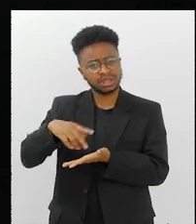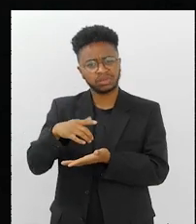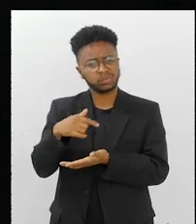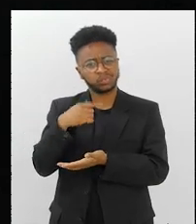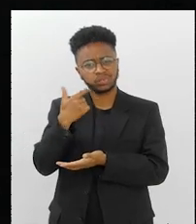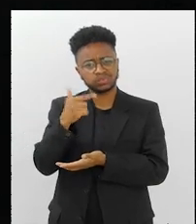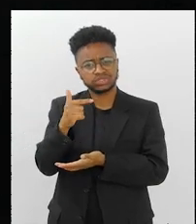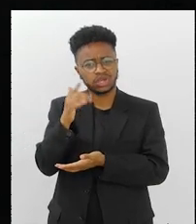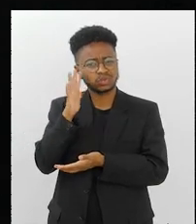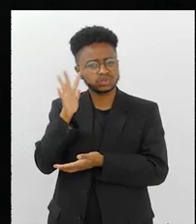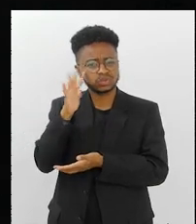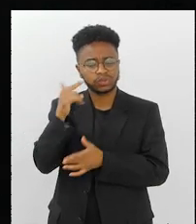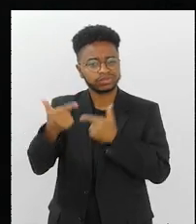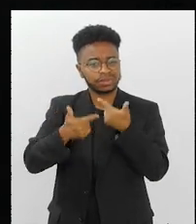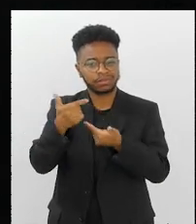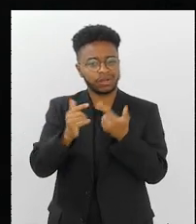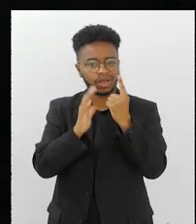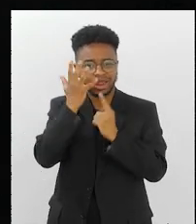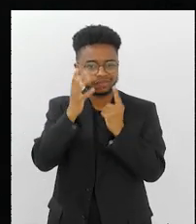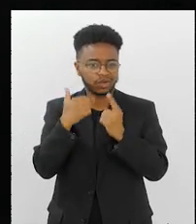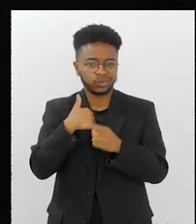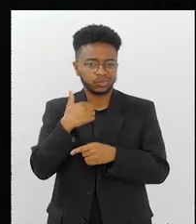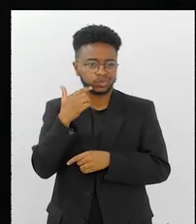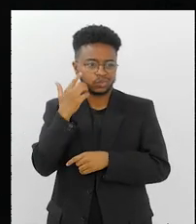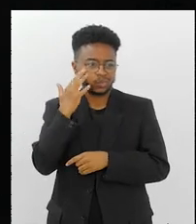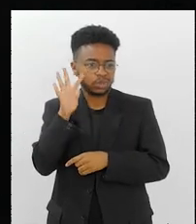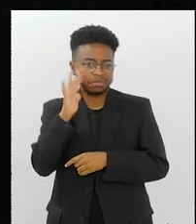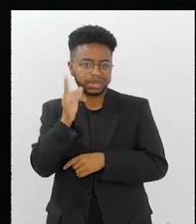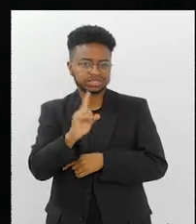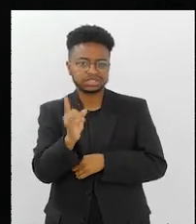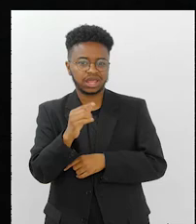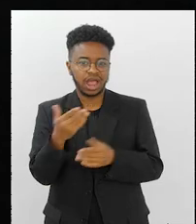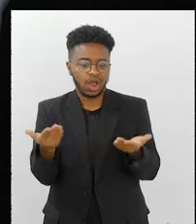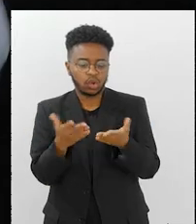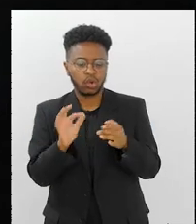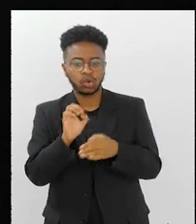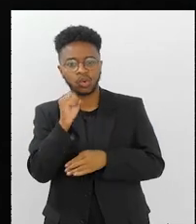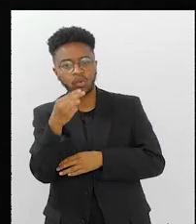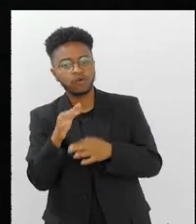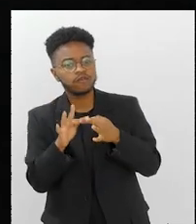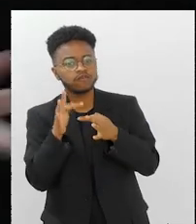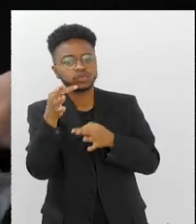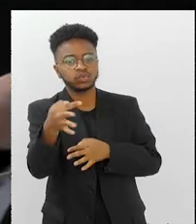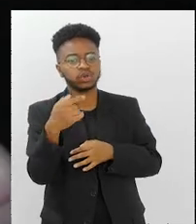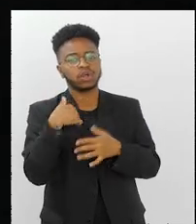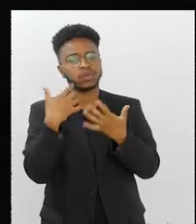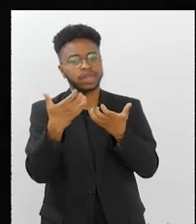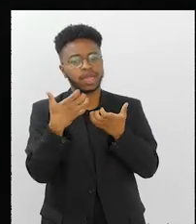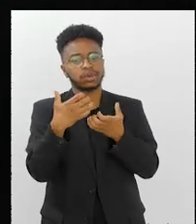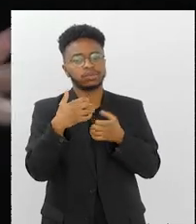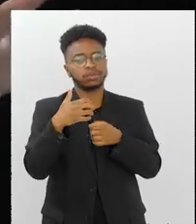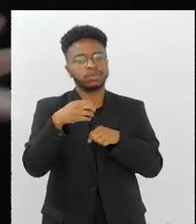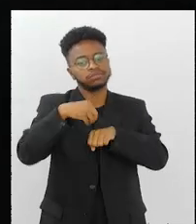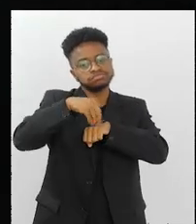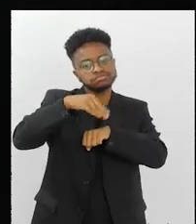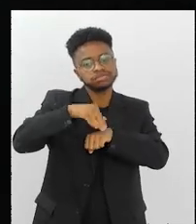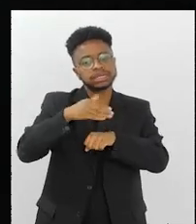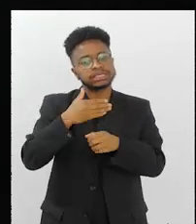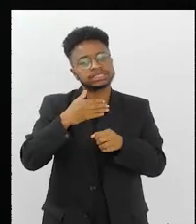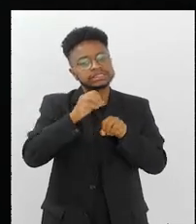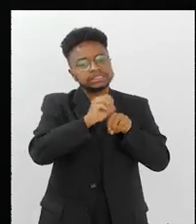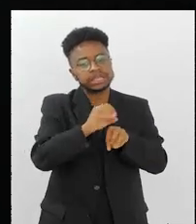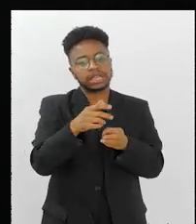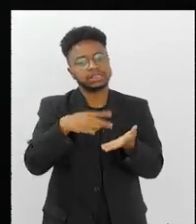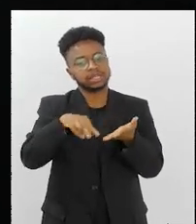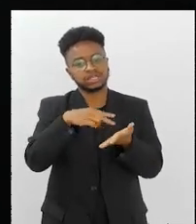essa essa ambição eh nossa quero me tornar coreógrafo agora ou daqui a pouco eu vivia o momento eu vivia ali como